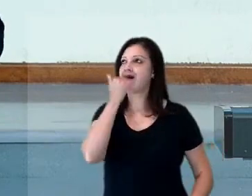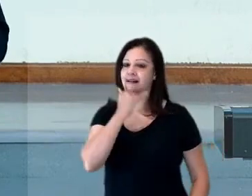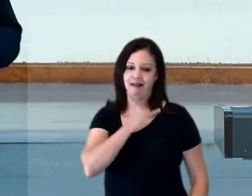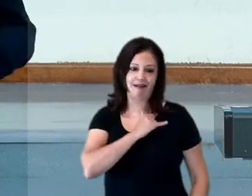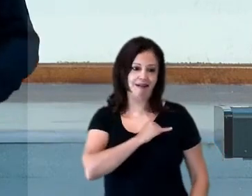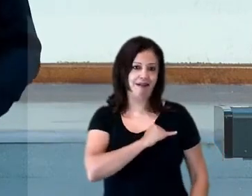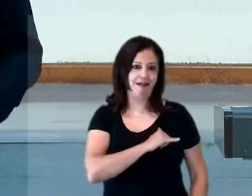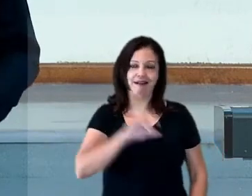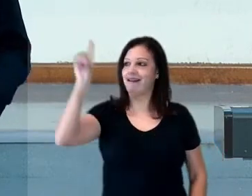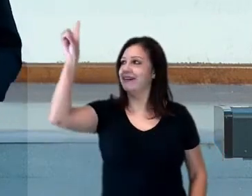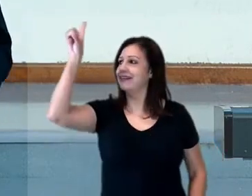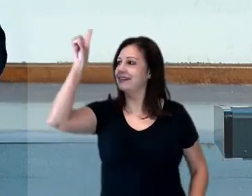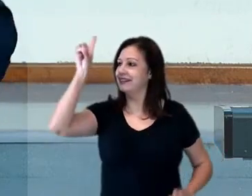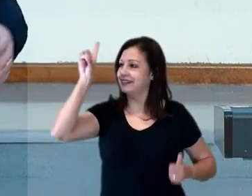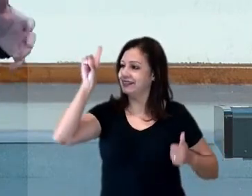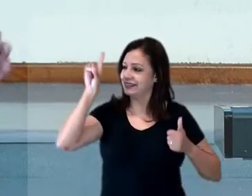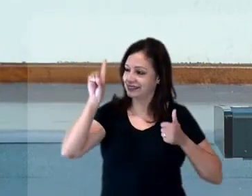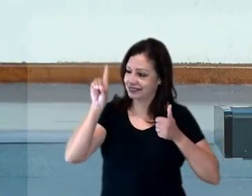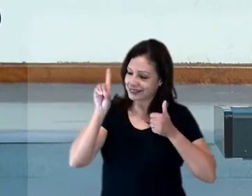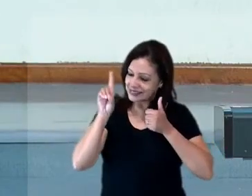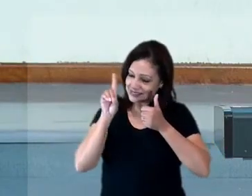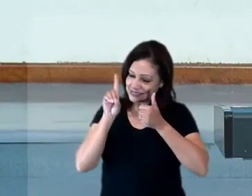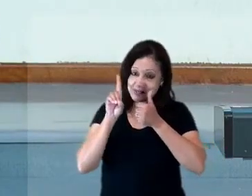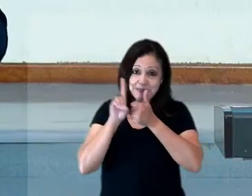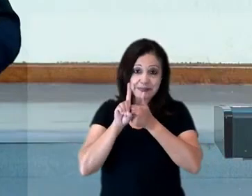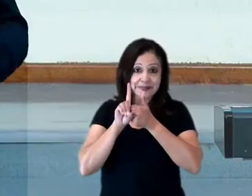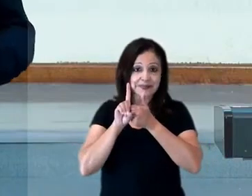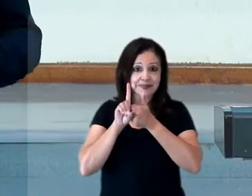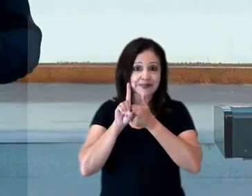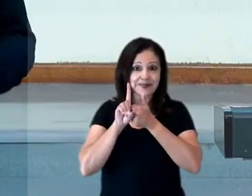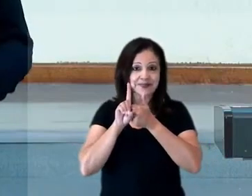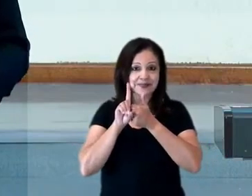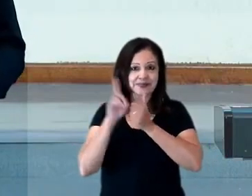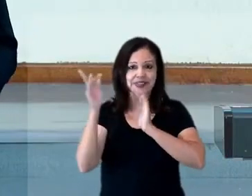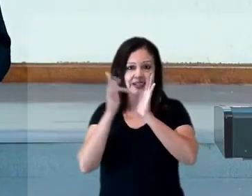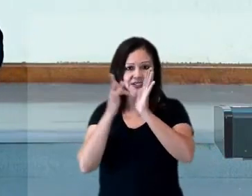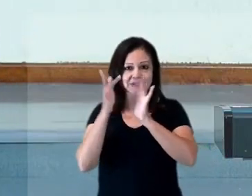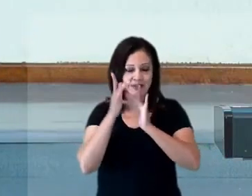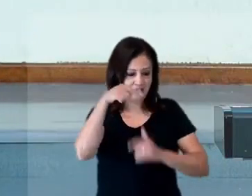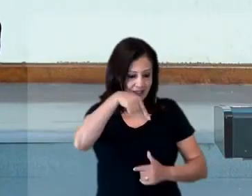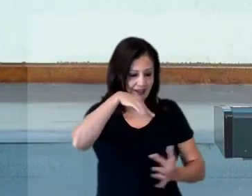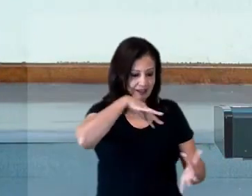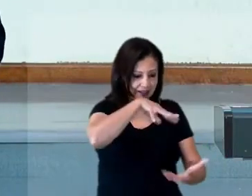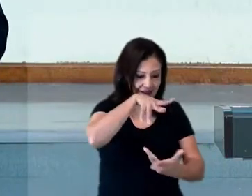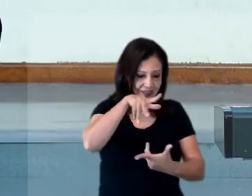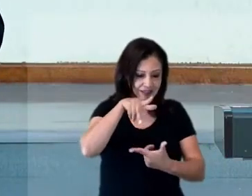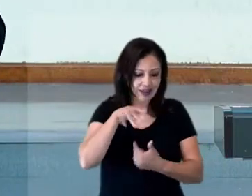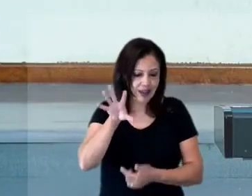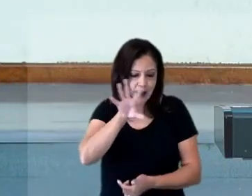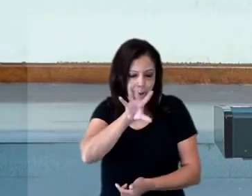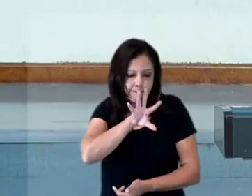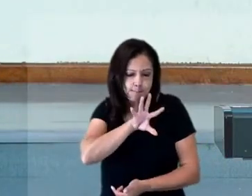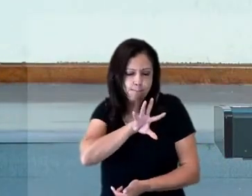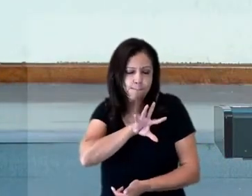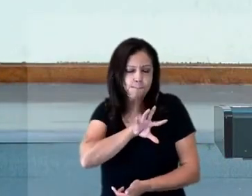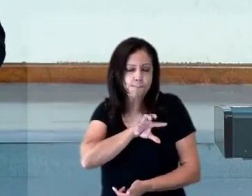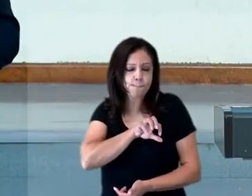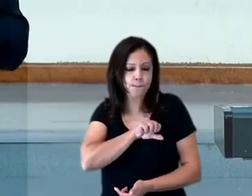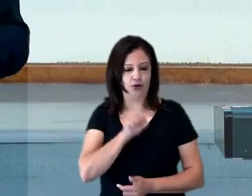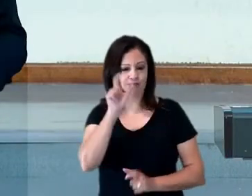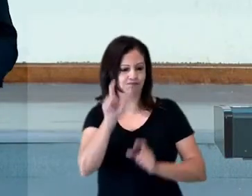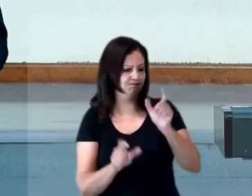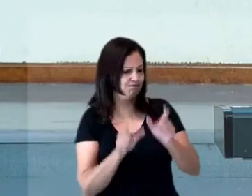a presença de Deus Pai. Em sua passagem terrena, o Senhor Jesus, Ele amou intensamente os